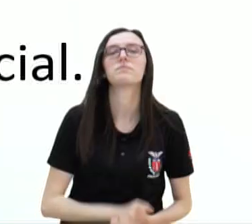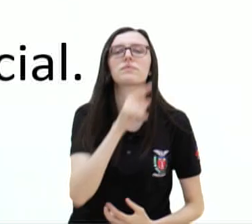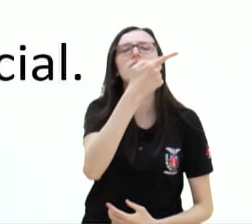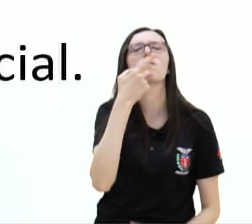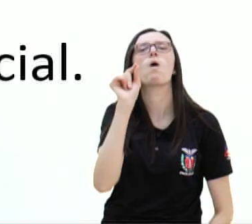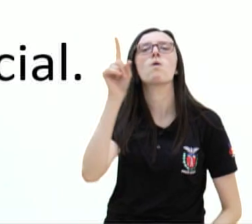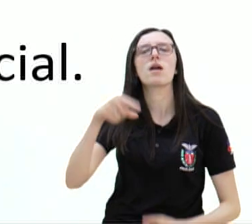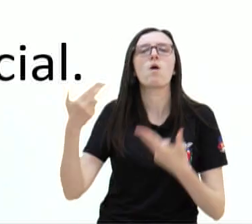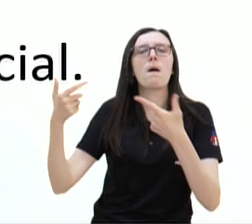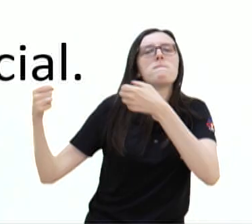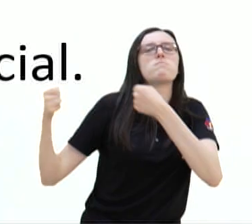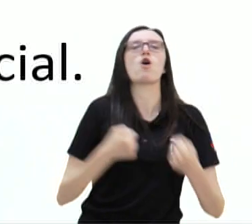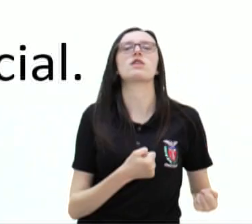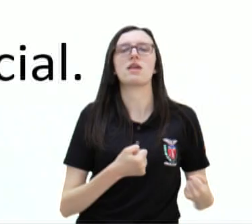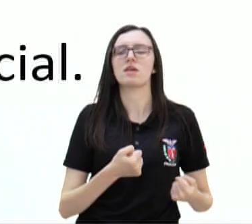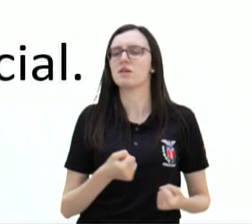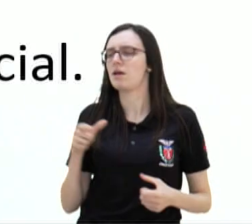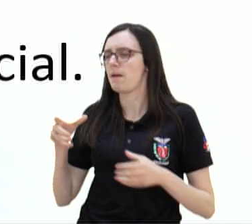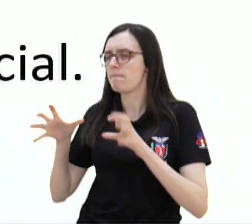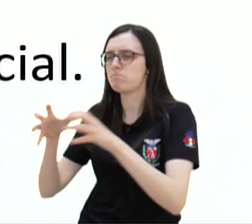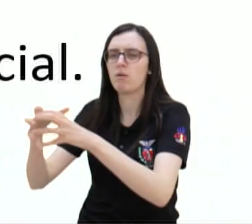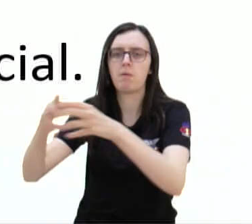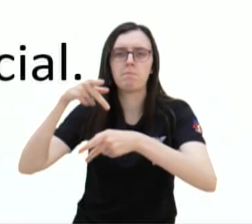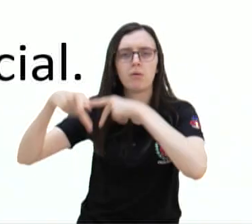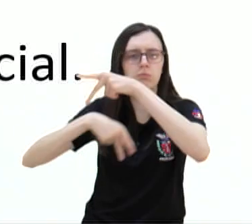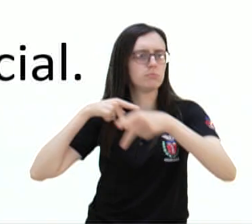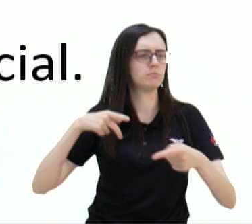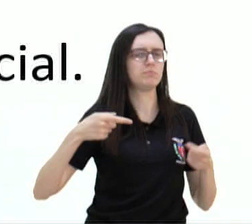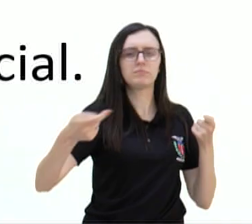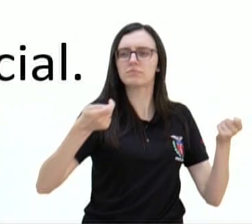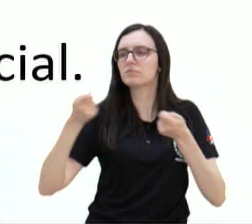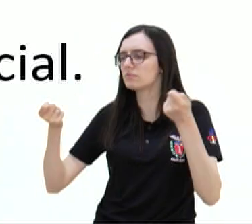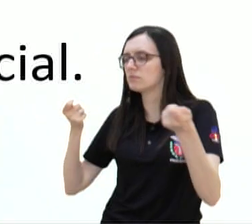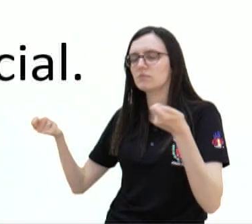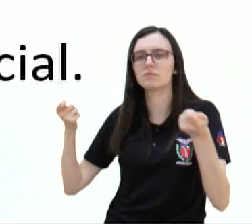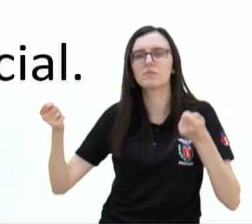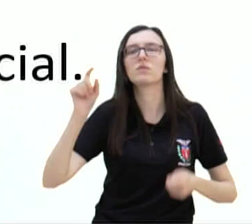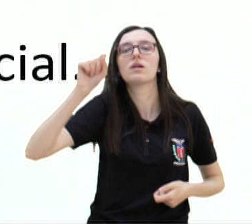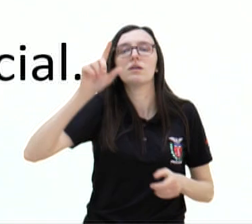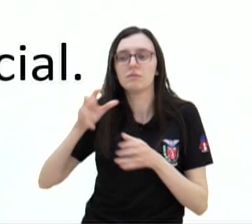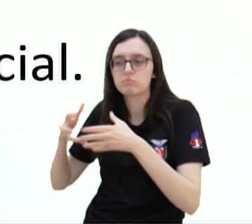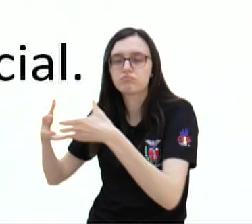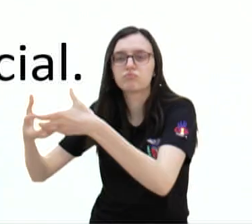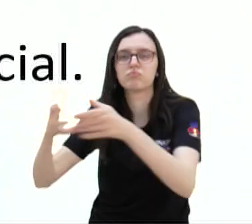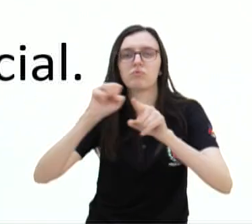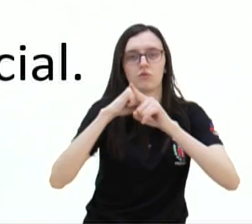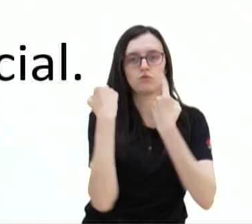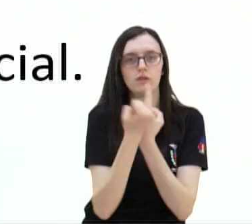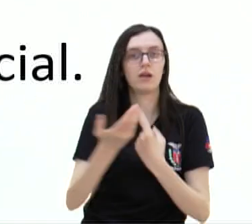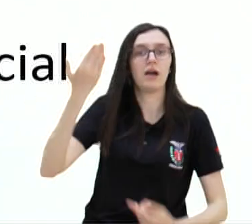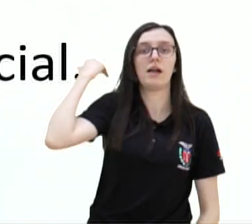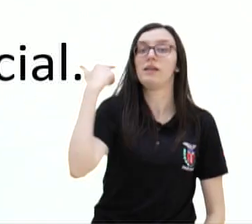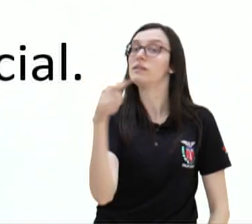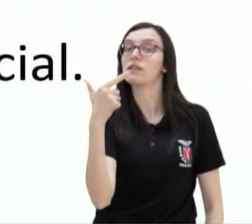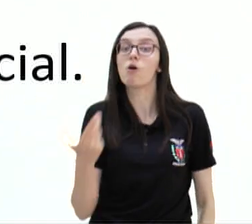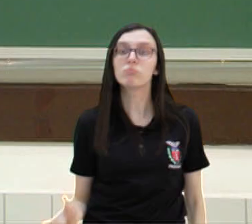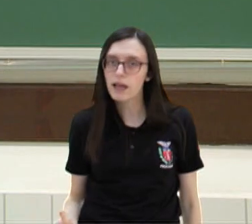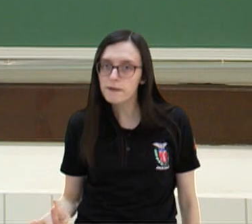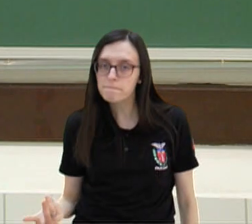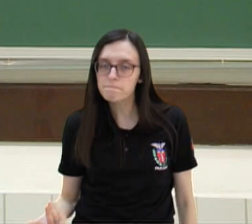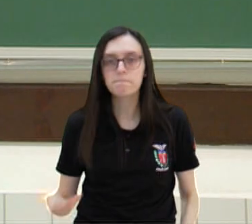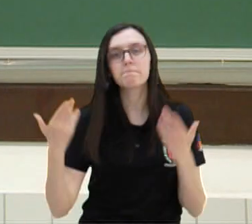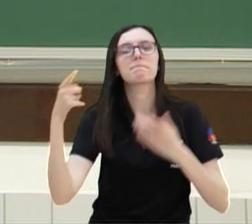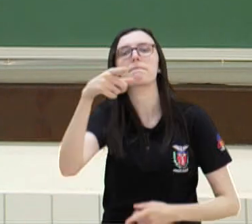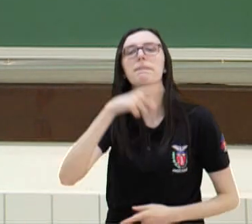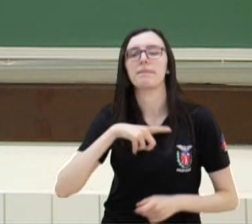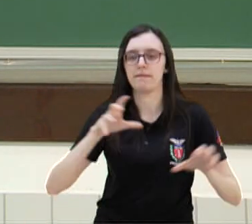seria o poder na mão de pequenos povos. Vai se construindo classes sociais, algo que não existia anteriormente. Então,